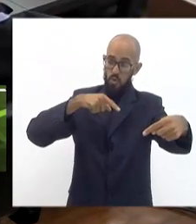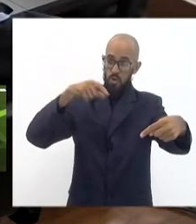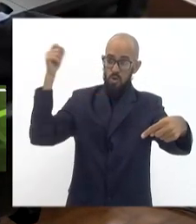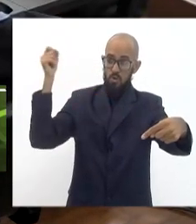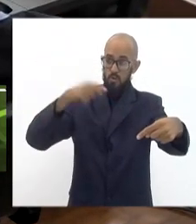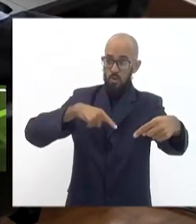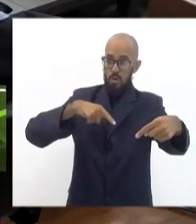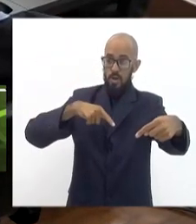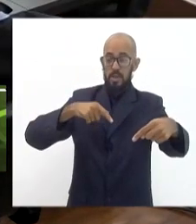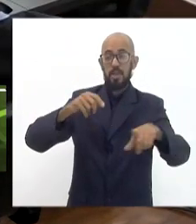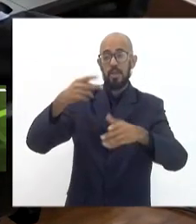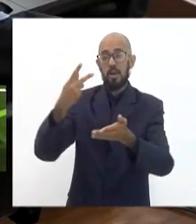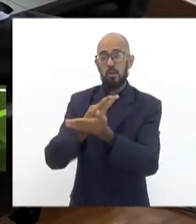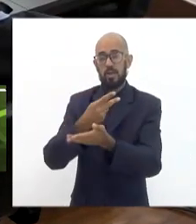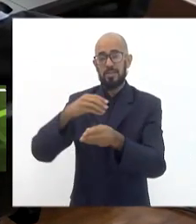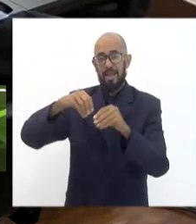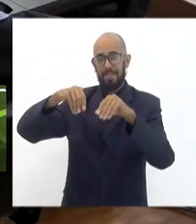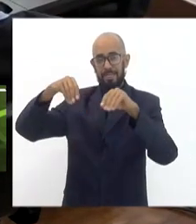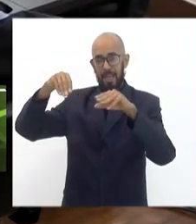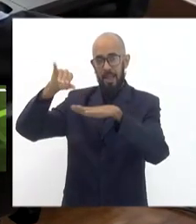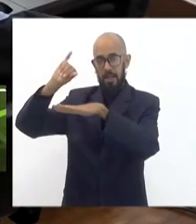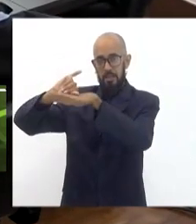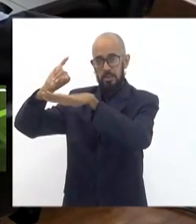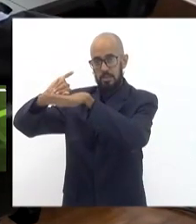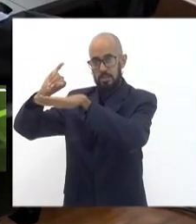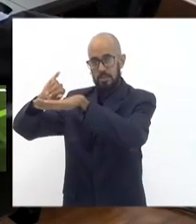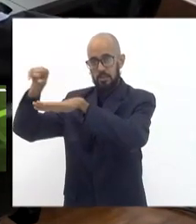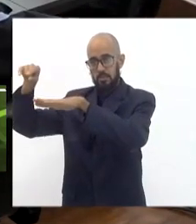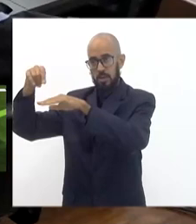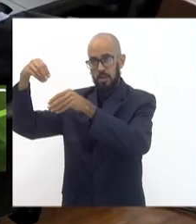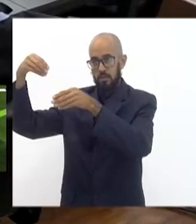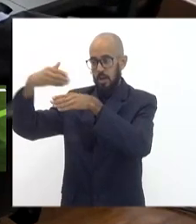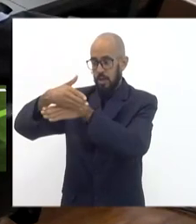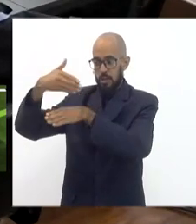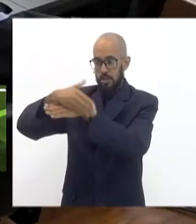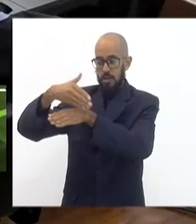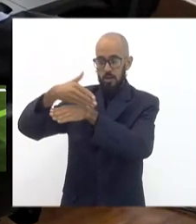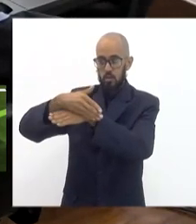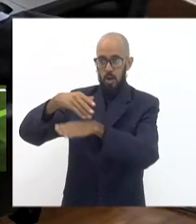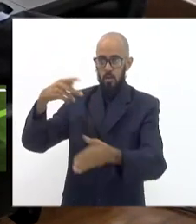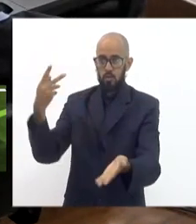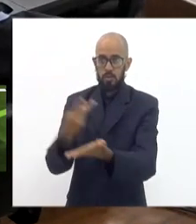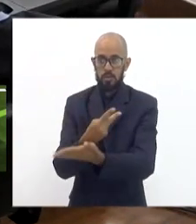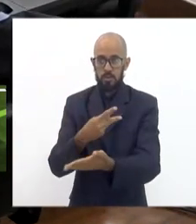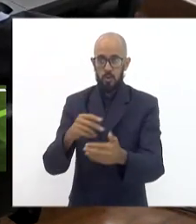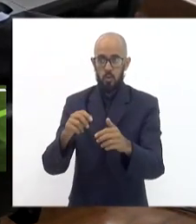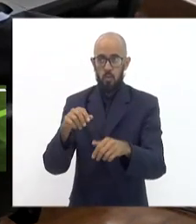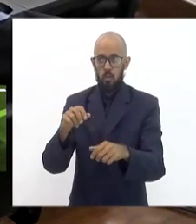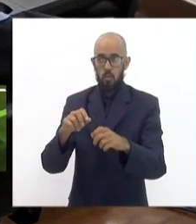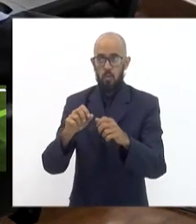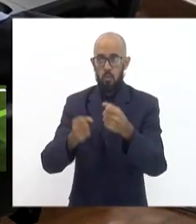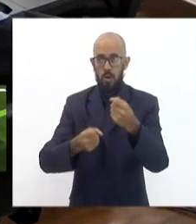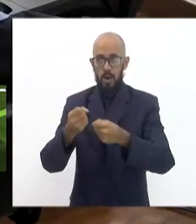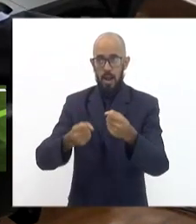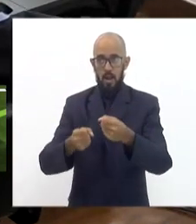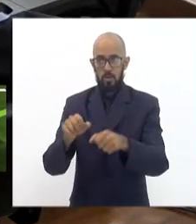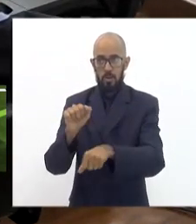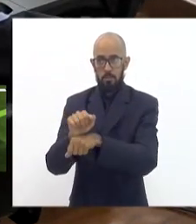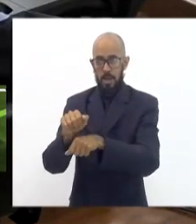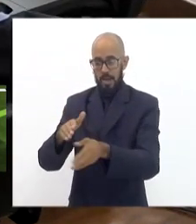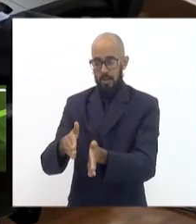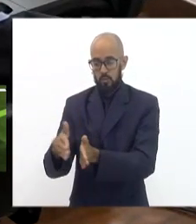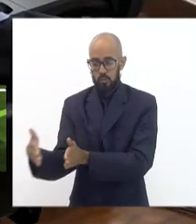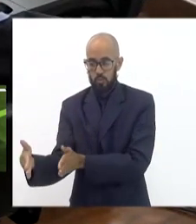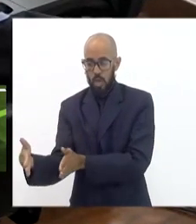terra toda descalça tem as fotos vou te mostrar aqui que teve um caso que o carro caiu o carro estava estacionado no acostamento normal